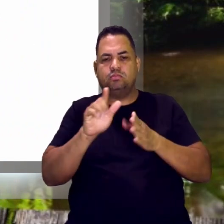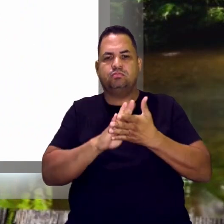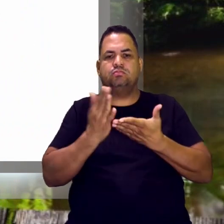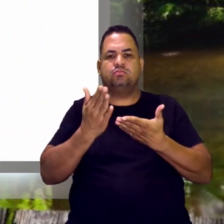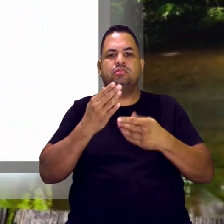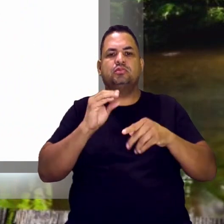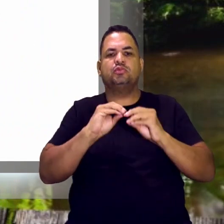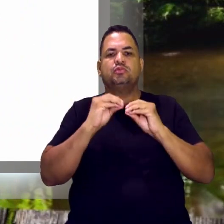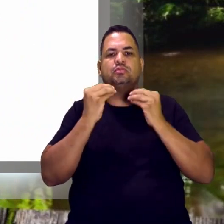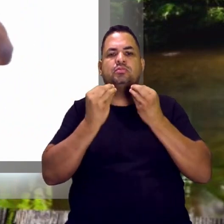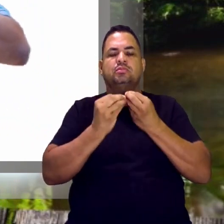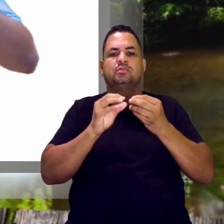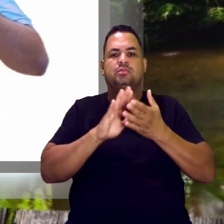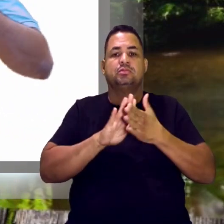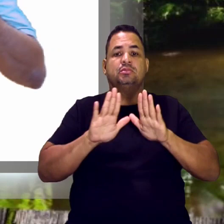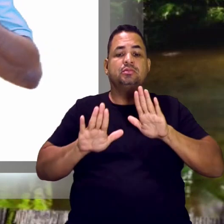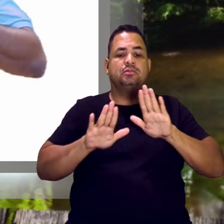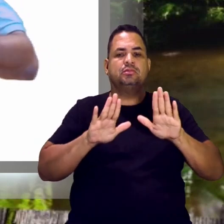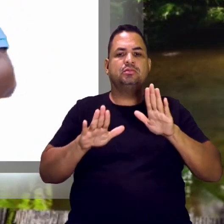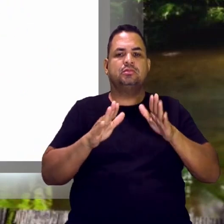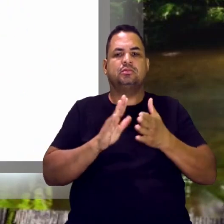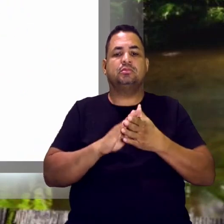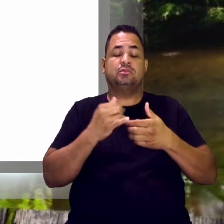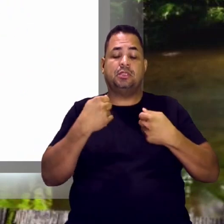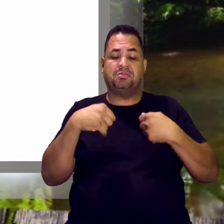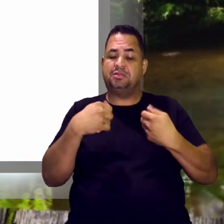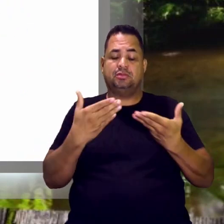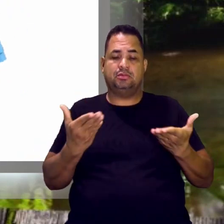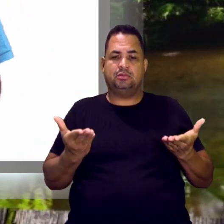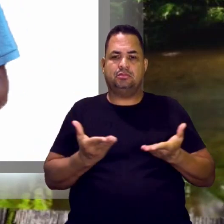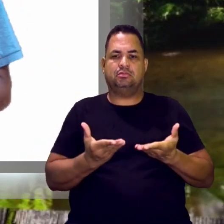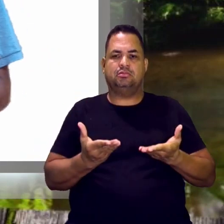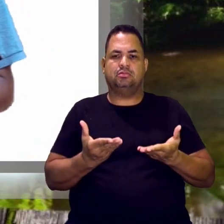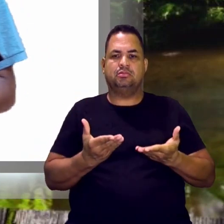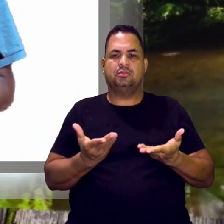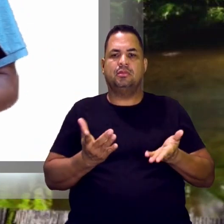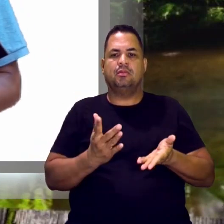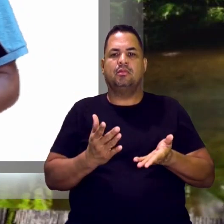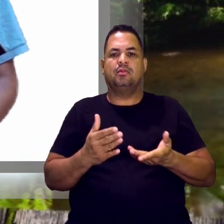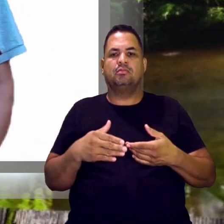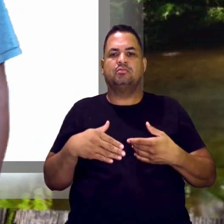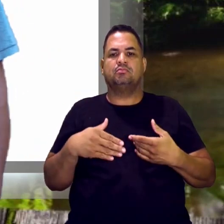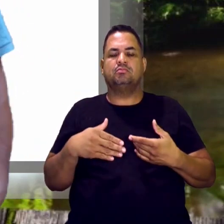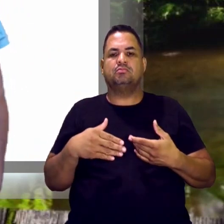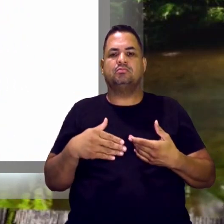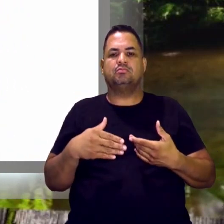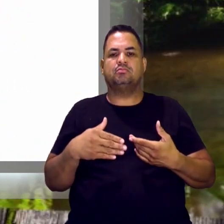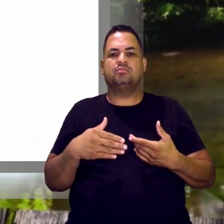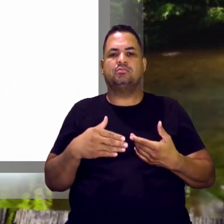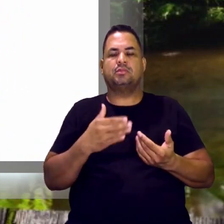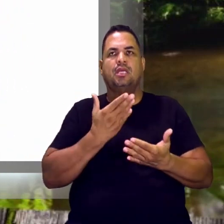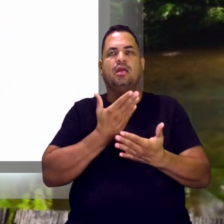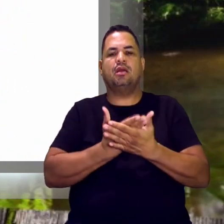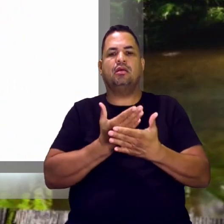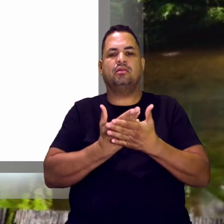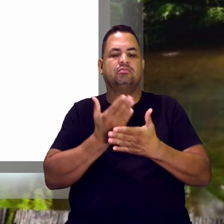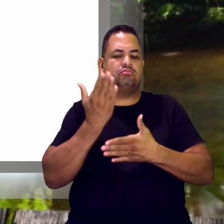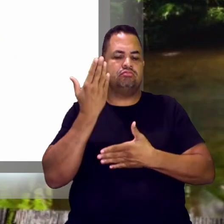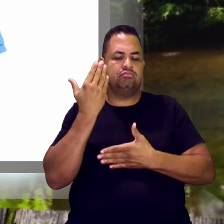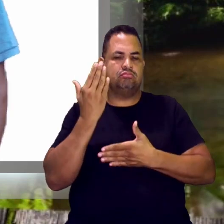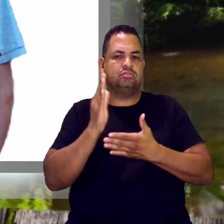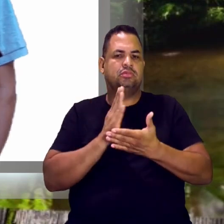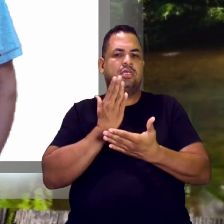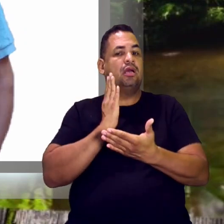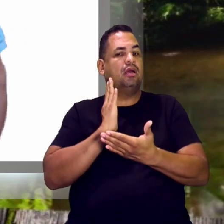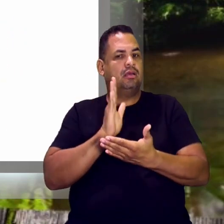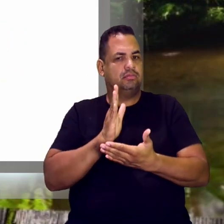determinados elementos. Vai depender do que ela está precisando naquele momento. Então, numa aula dessas passadas, a gente viu, quando a